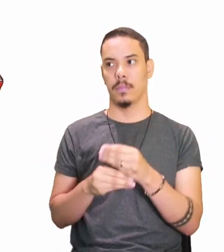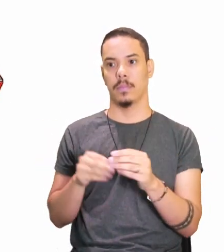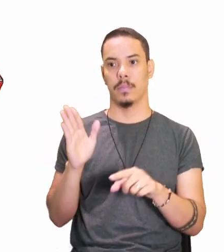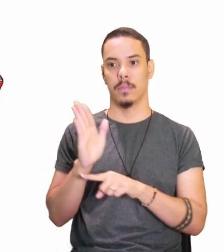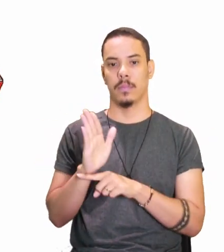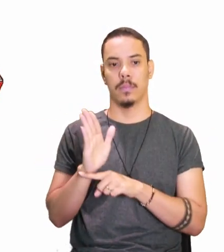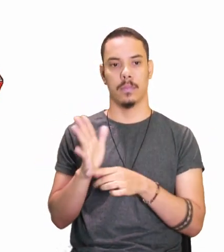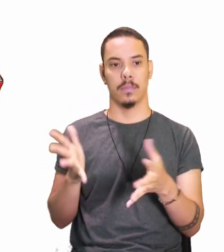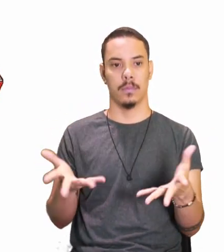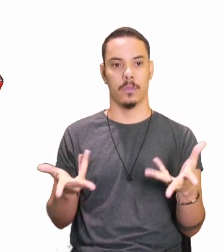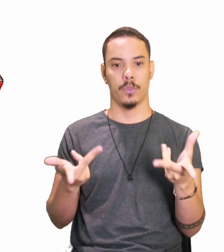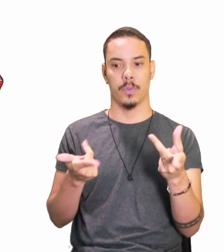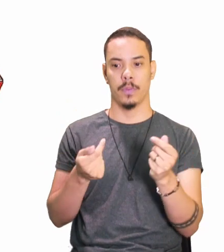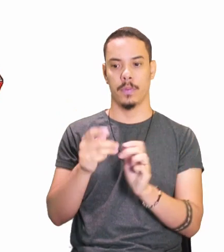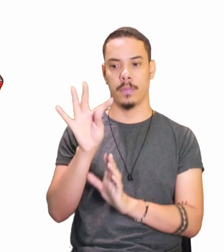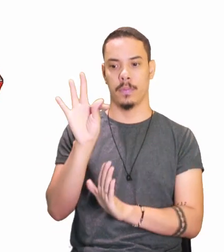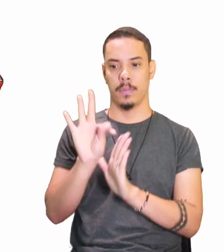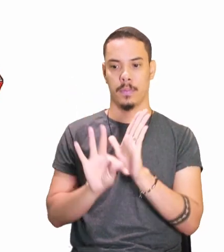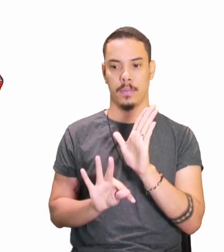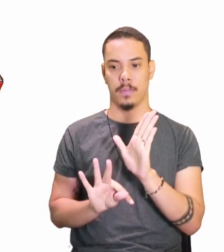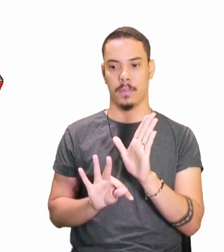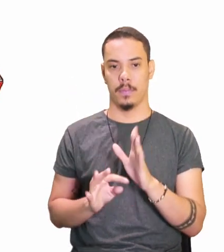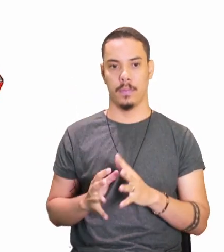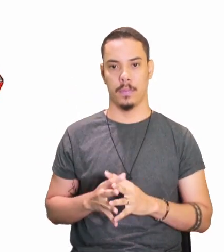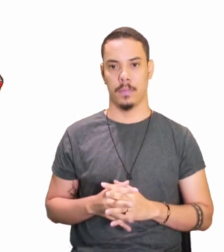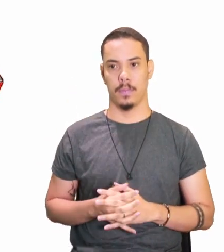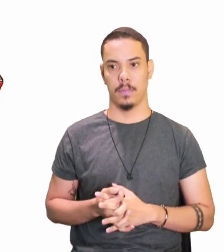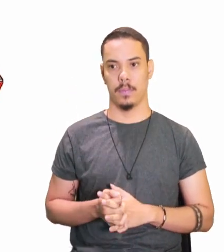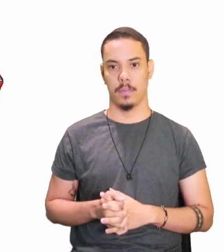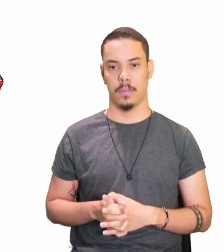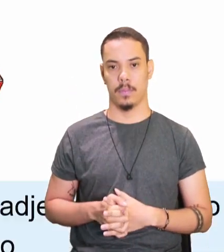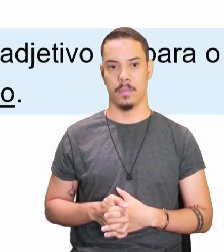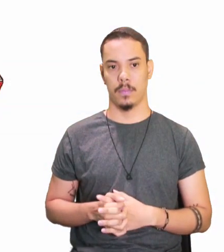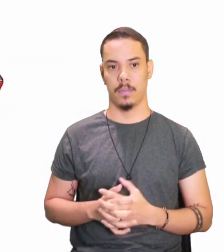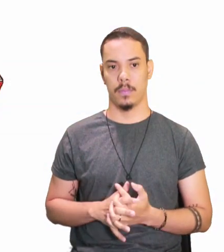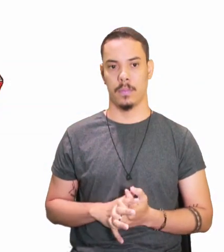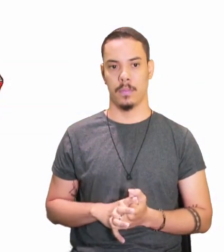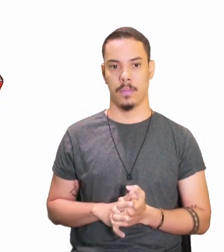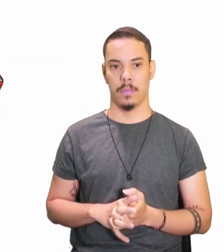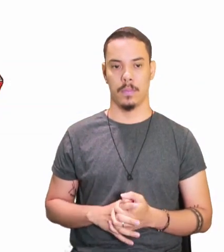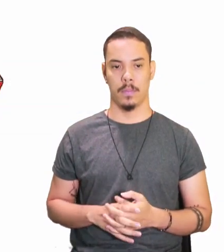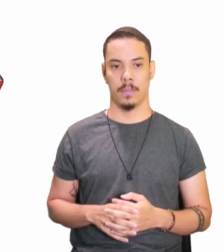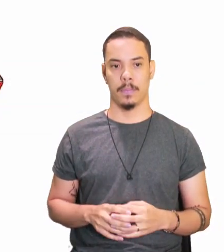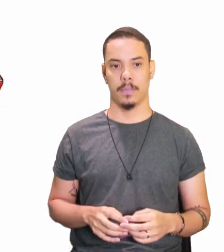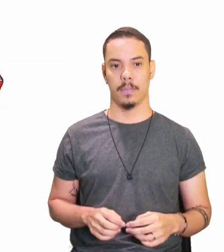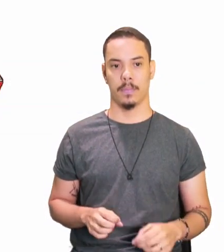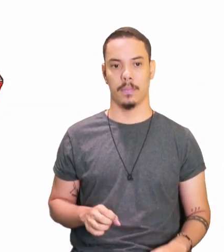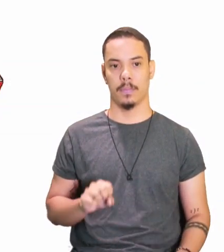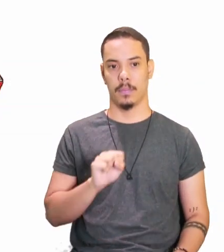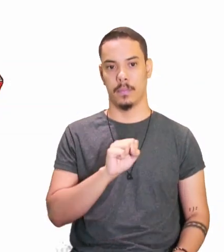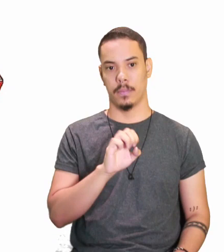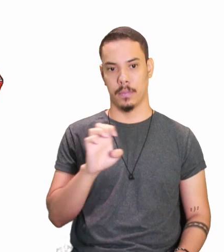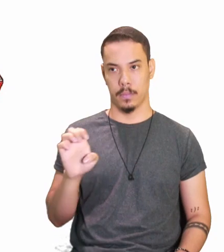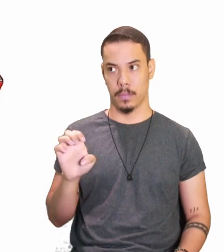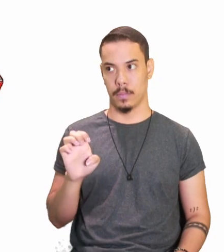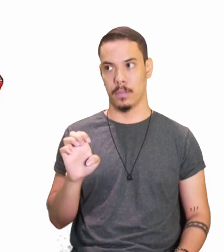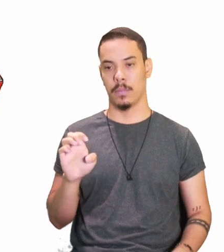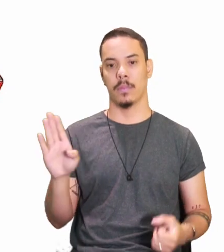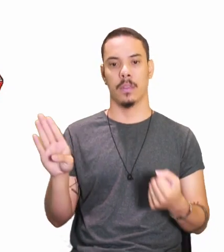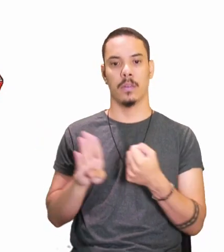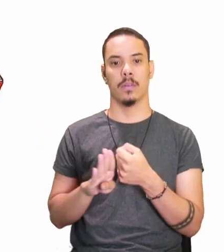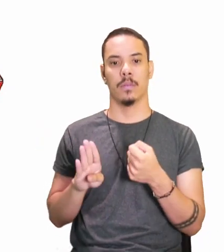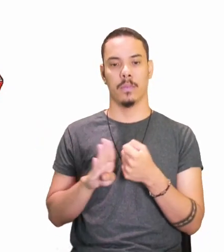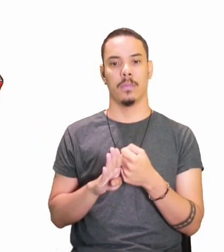a qualidade textual. Certinho? Vamos ver aqui, ó. Se